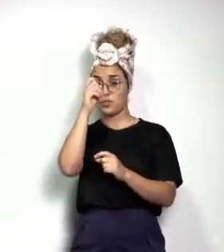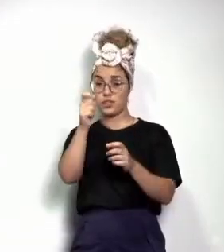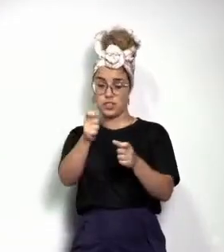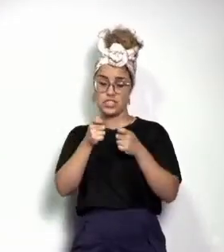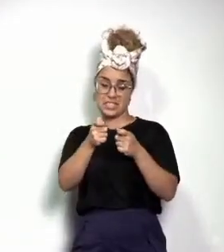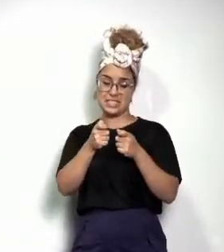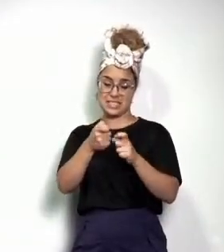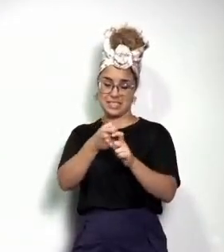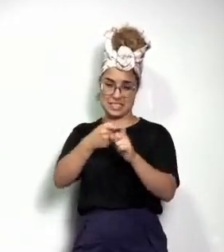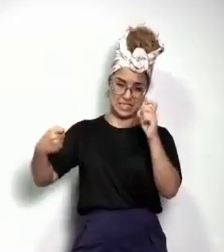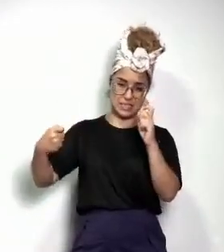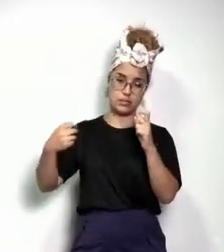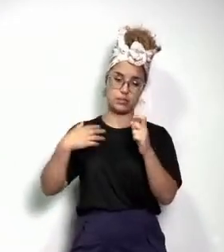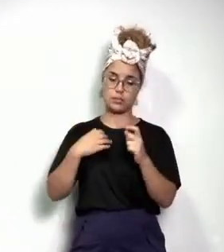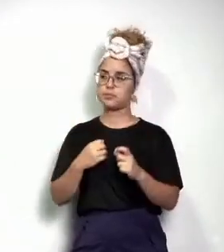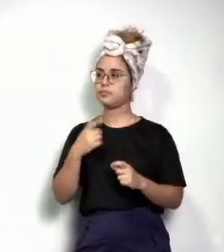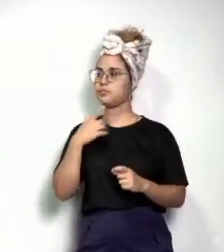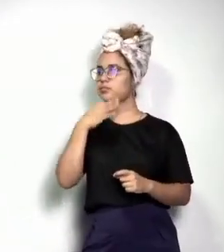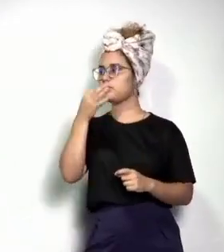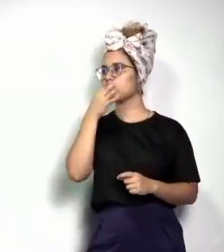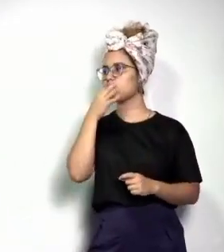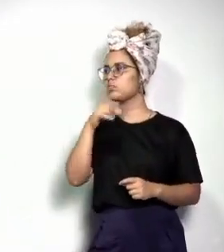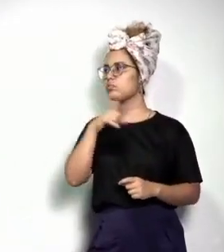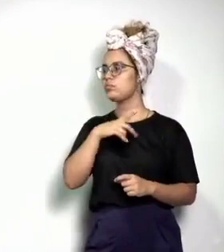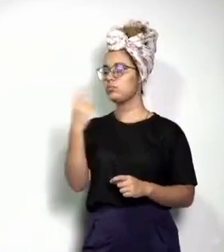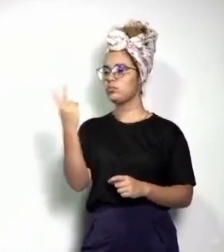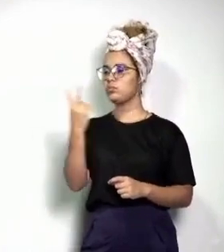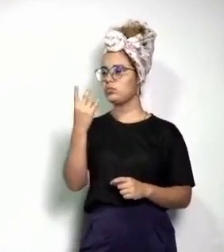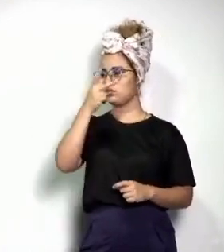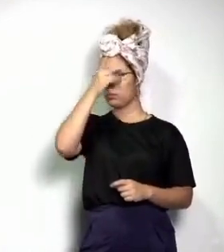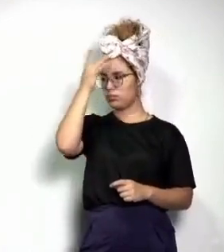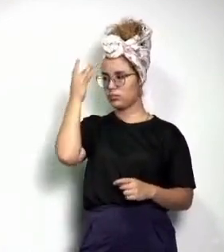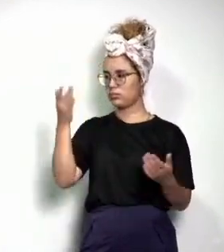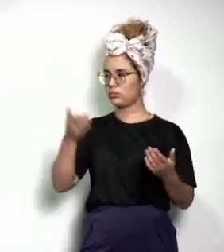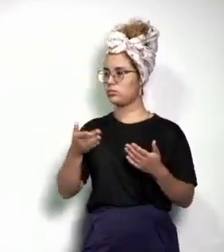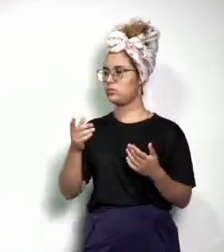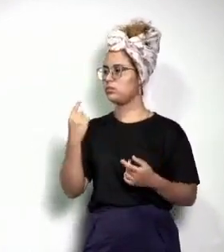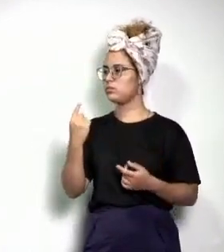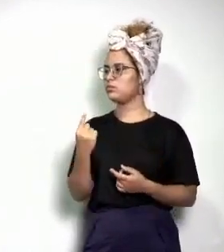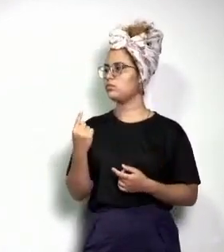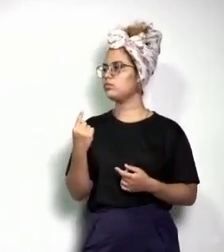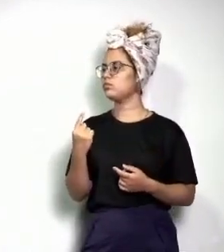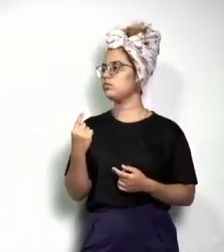aí, eu sugiro que tenham duas pessoas aqui. Uma